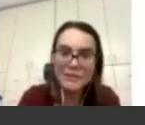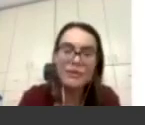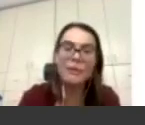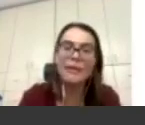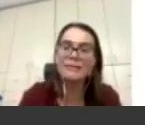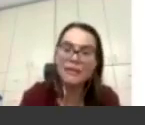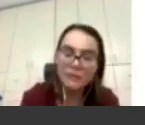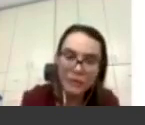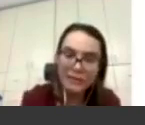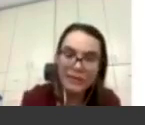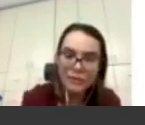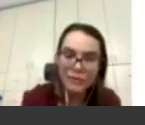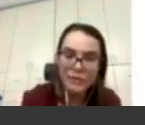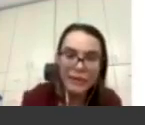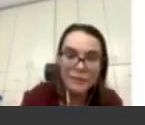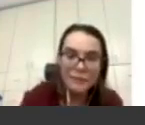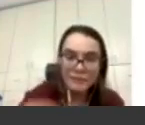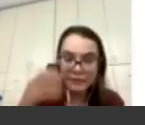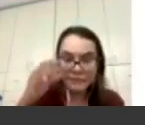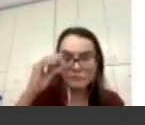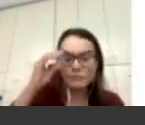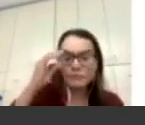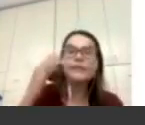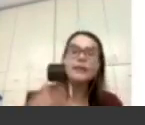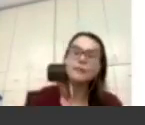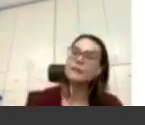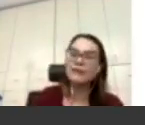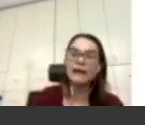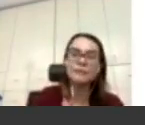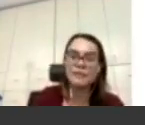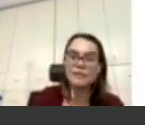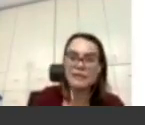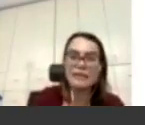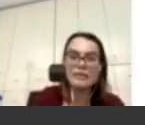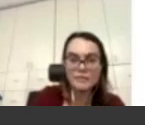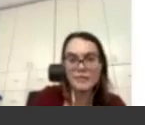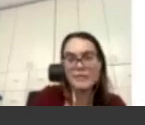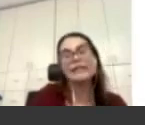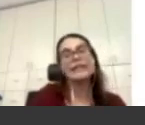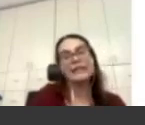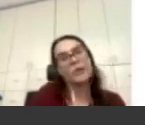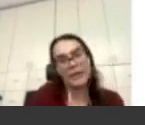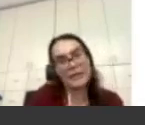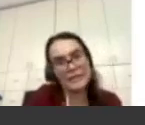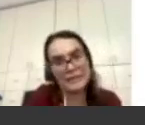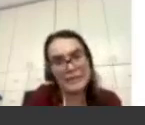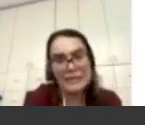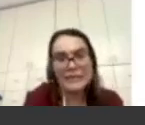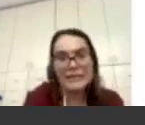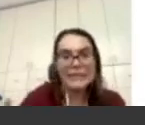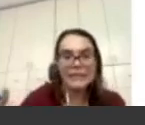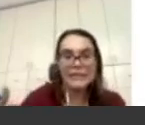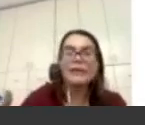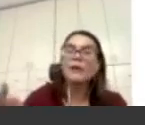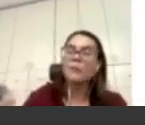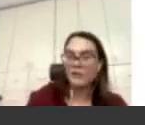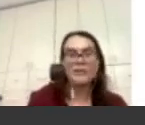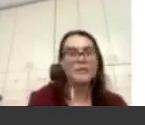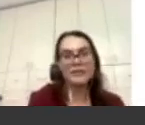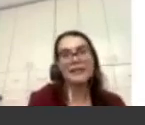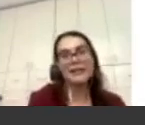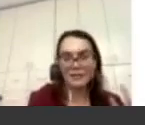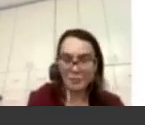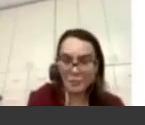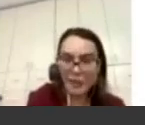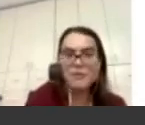de serviço, ampliação da qualidade do cuidado, sempre baseado em práticas científicas reconhecidas e que pode